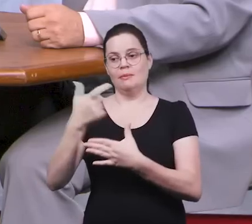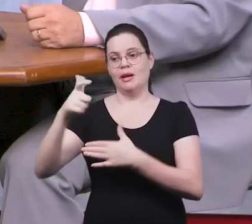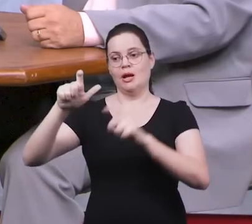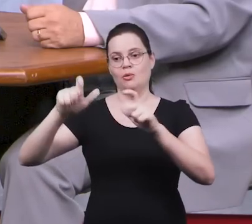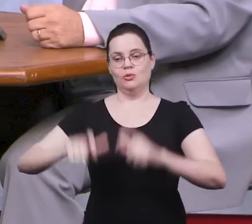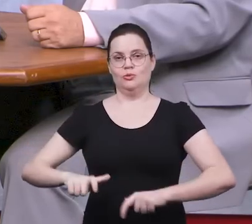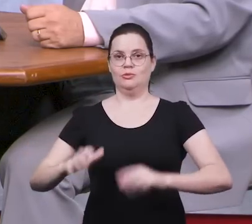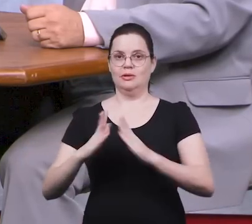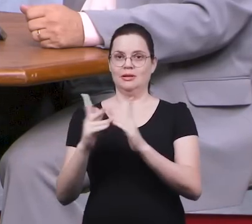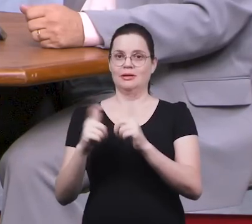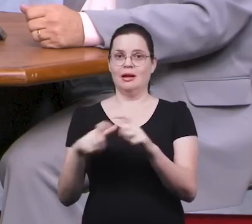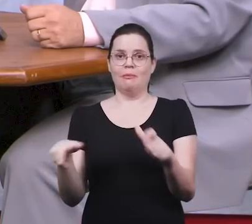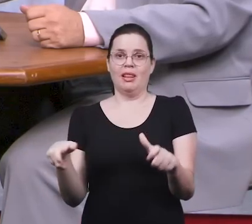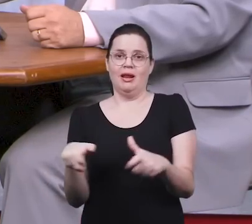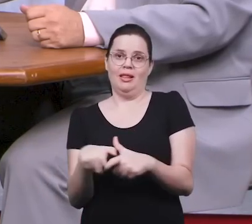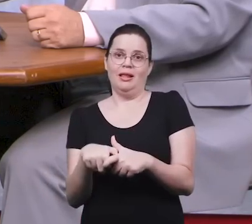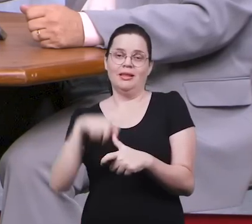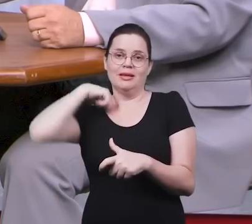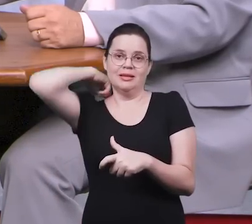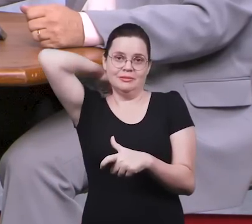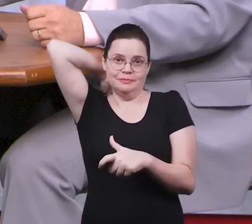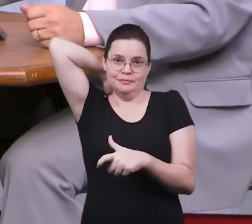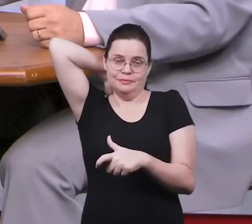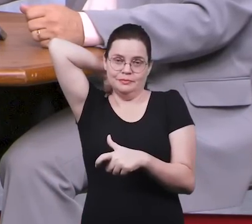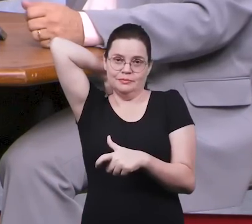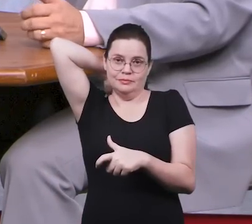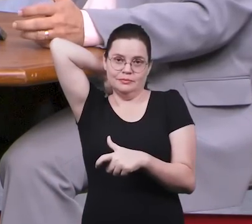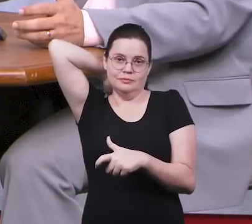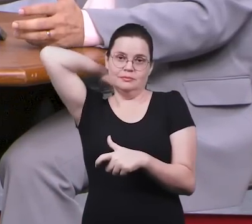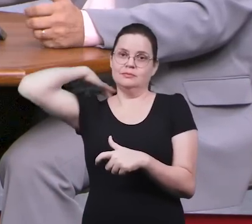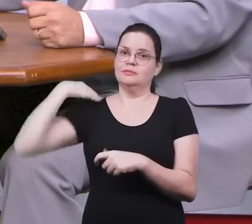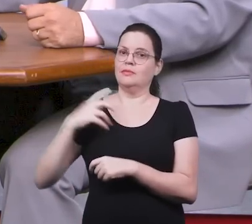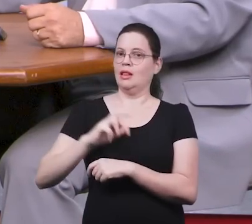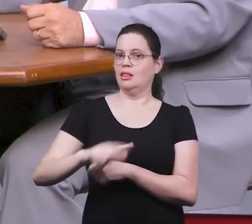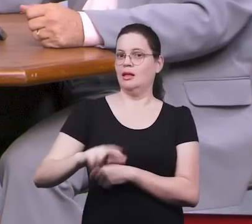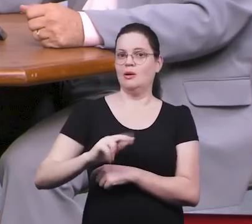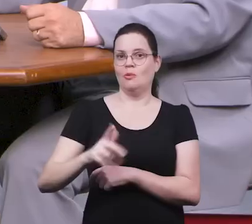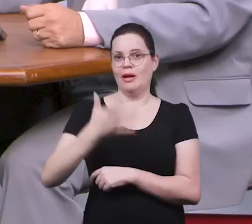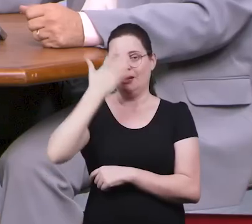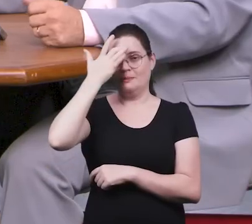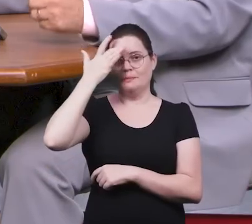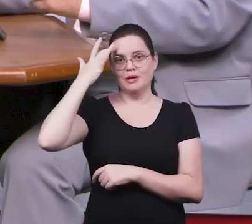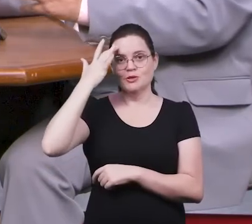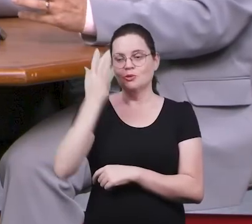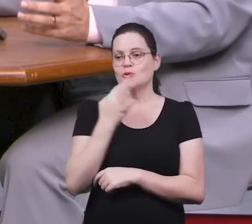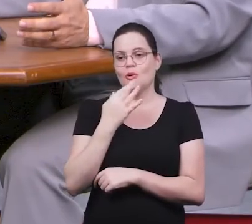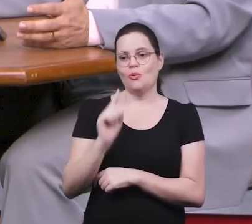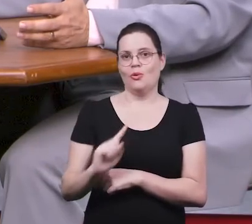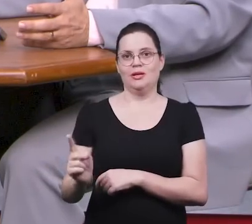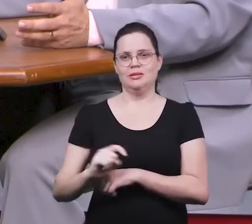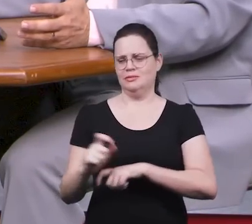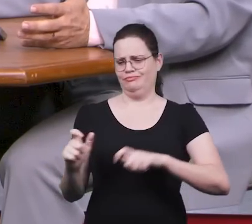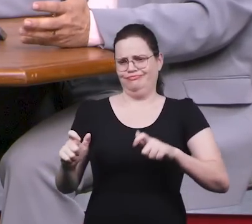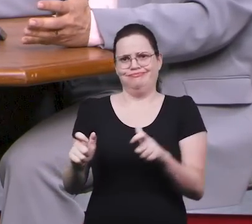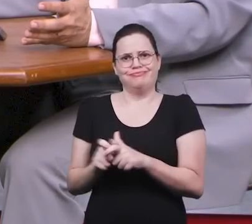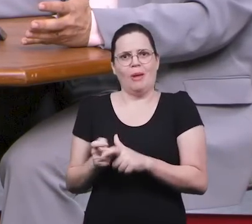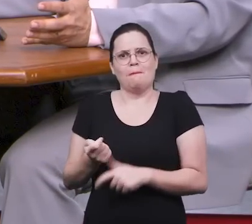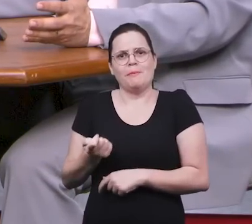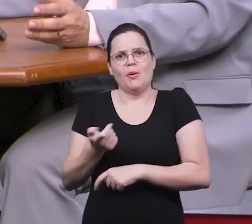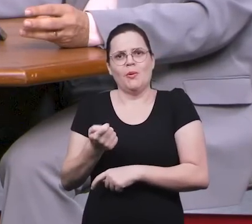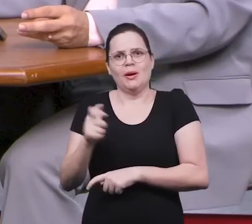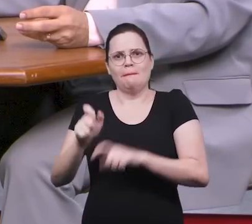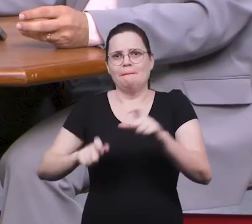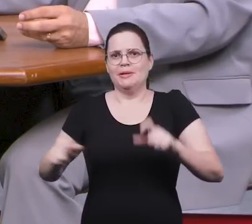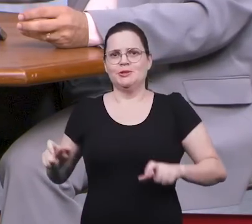igreja aqui, ó. E era uma igrejinha pequena, não era tão conhecida, bem menor em termos de número